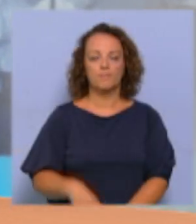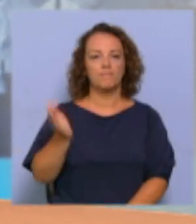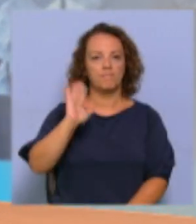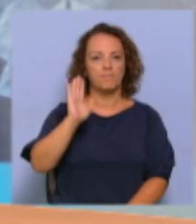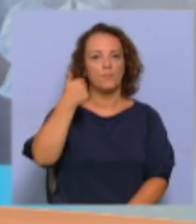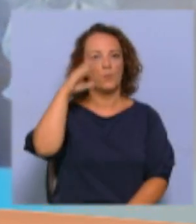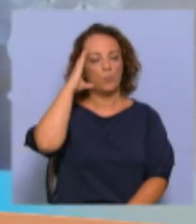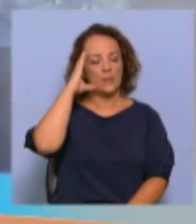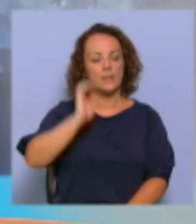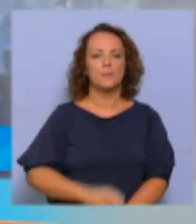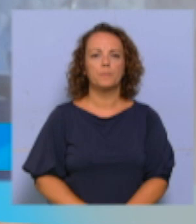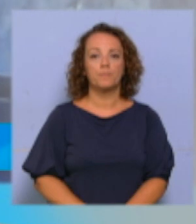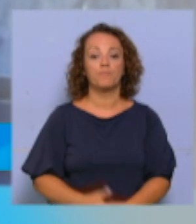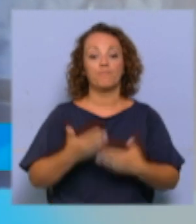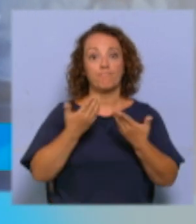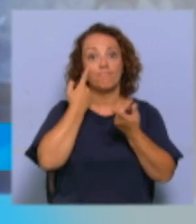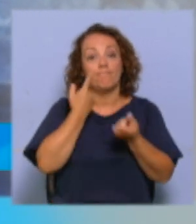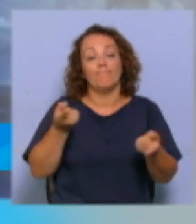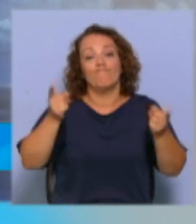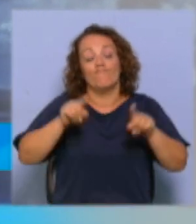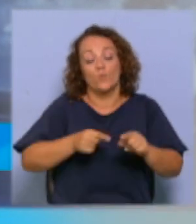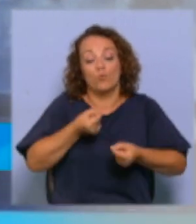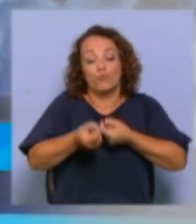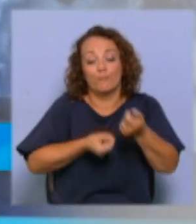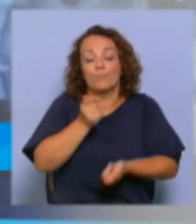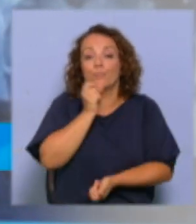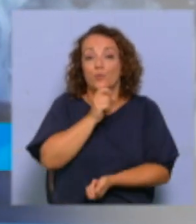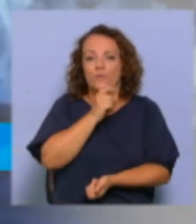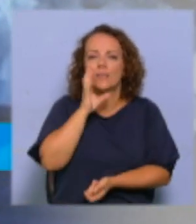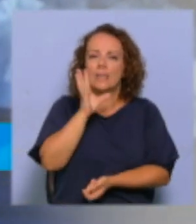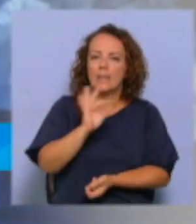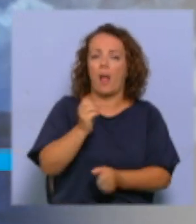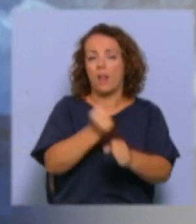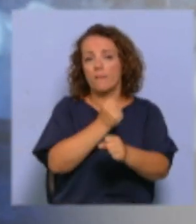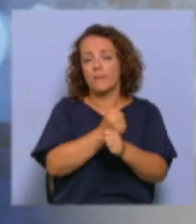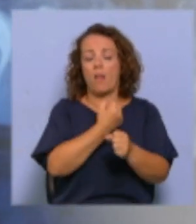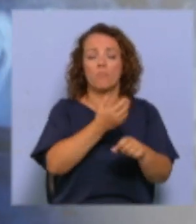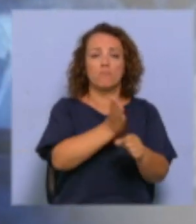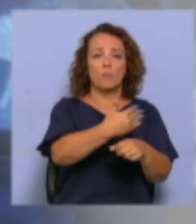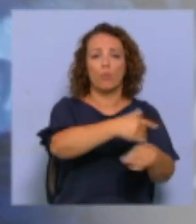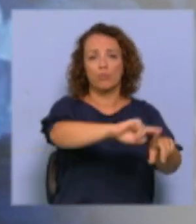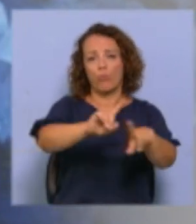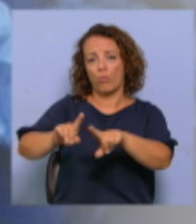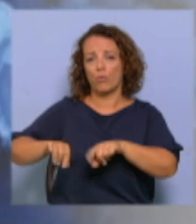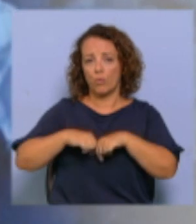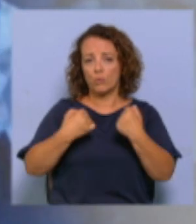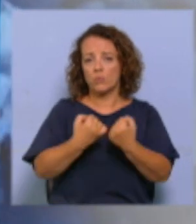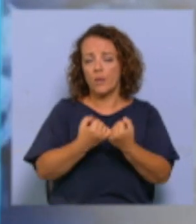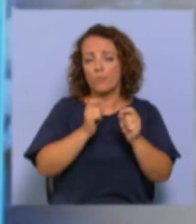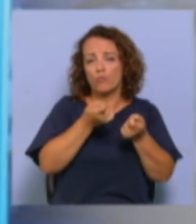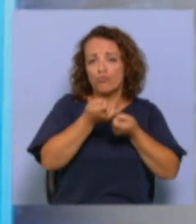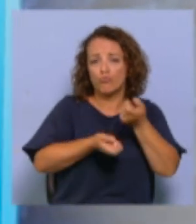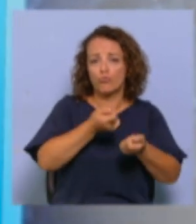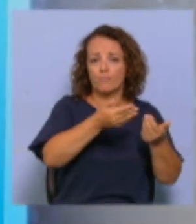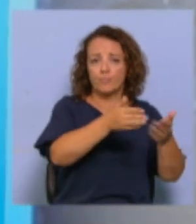Olá, muito boa tarde. No recomeço possível, procuram-se retomar atividades nos mais diversos setores da sociedade,